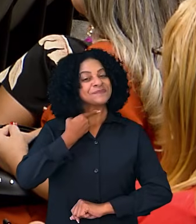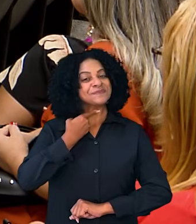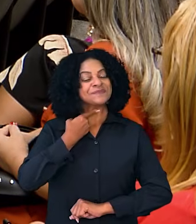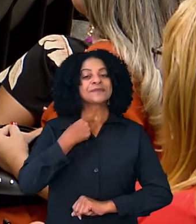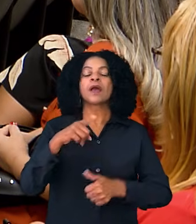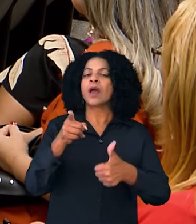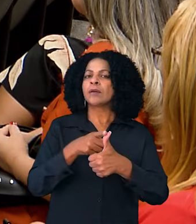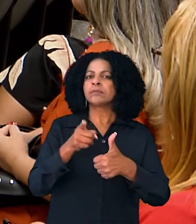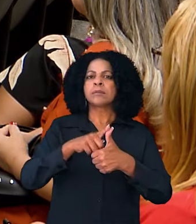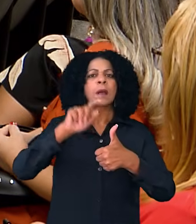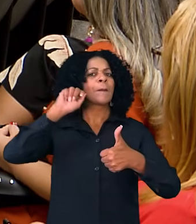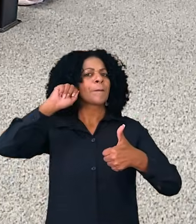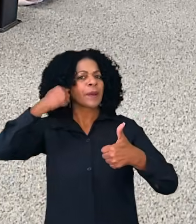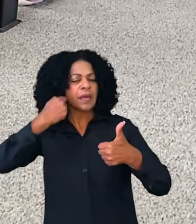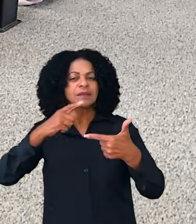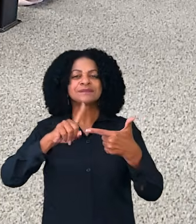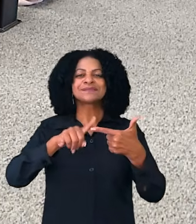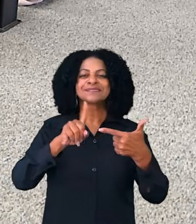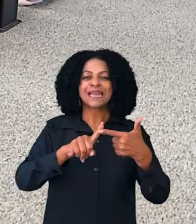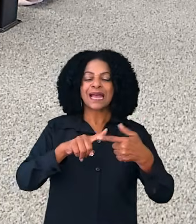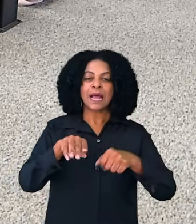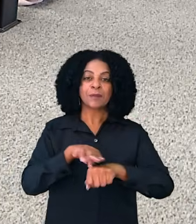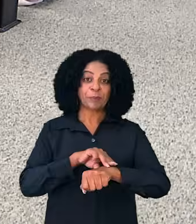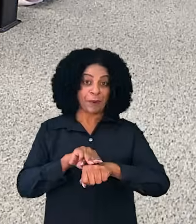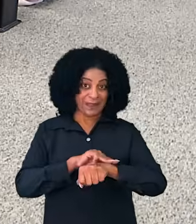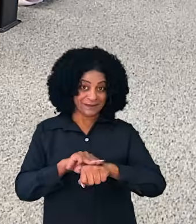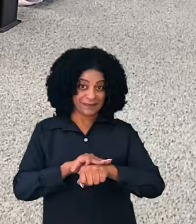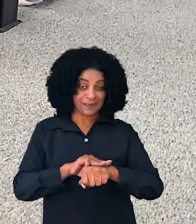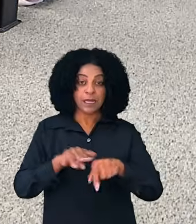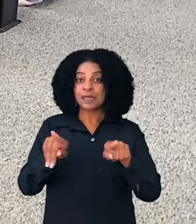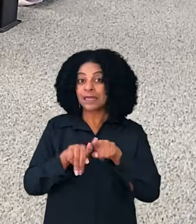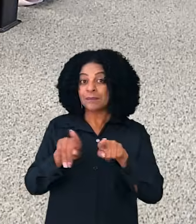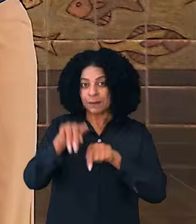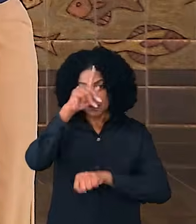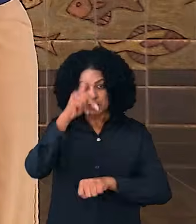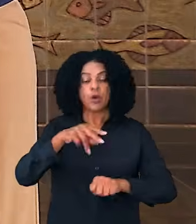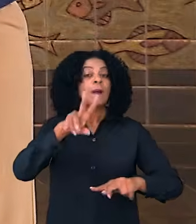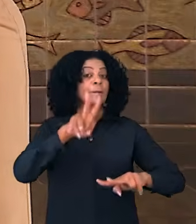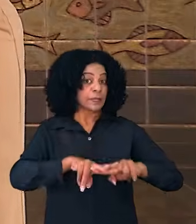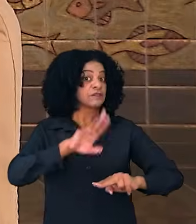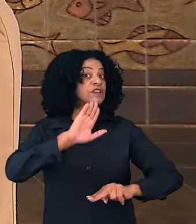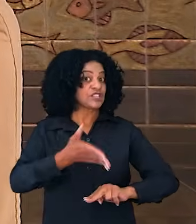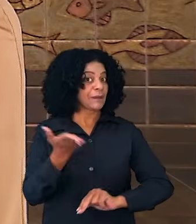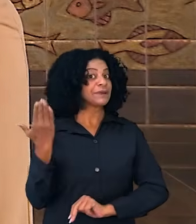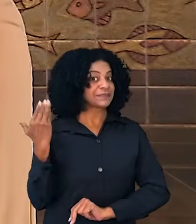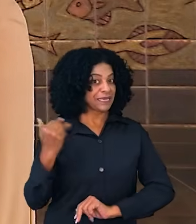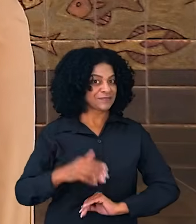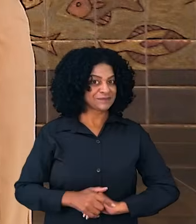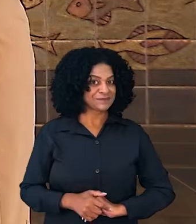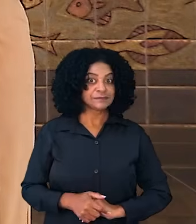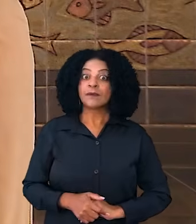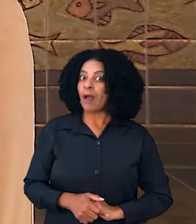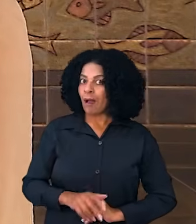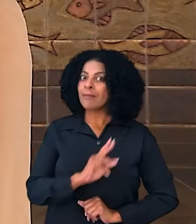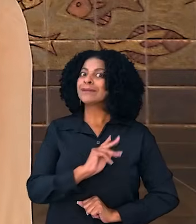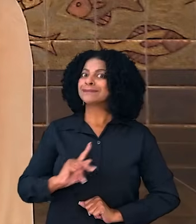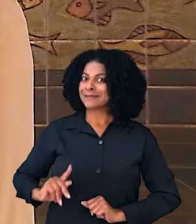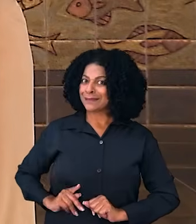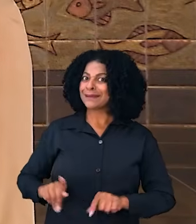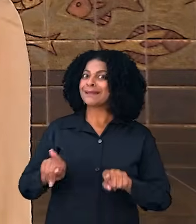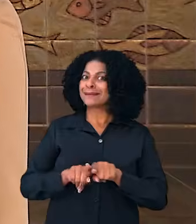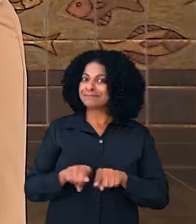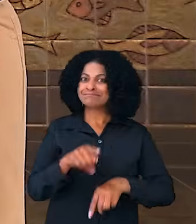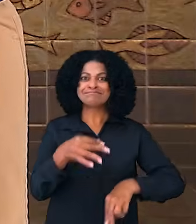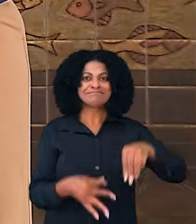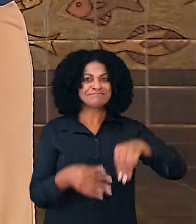priorizando pretas, pardas e as que deixaram o sistema prisional. E ainda sobre esse assunto, Anderson, o presidente do